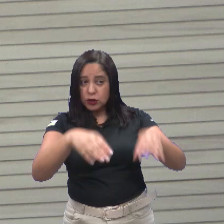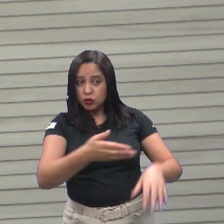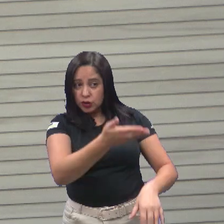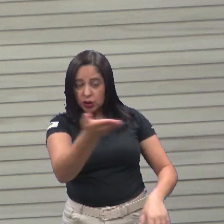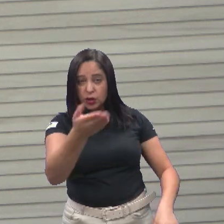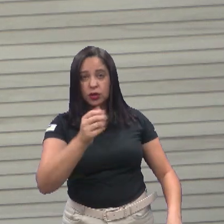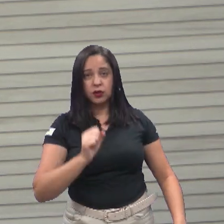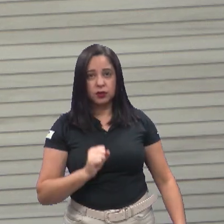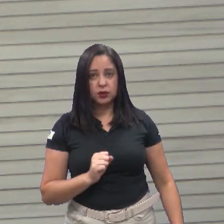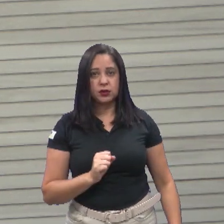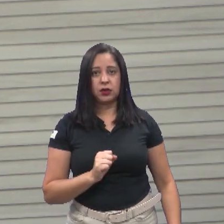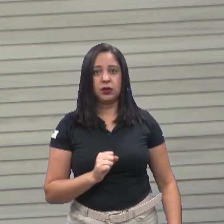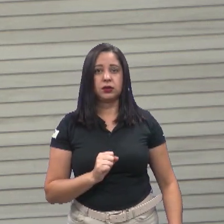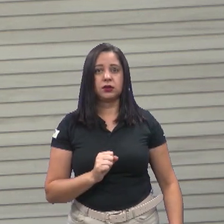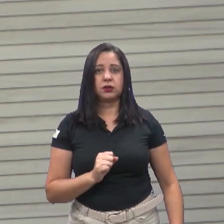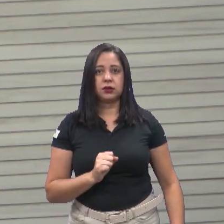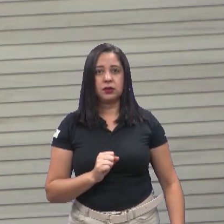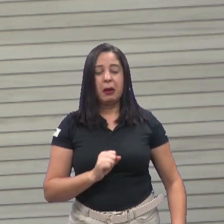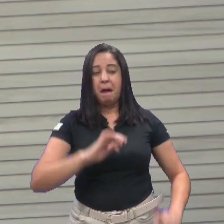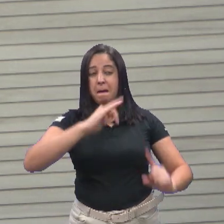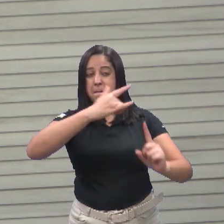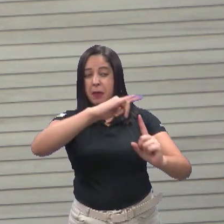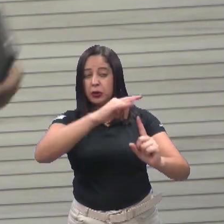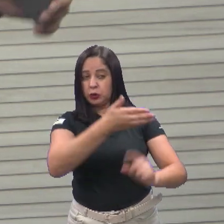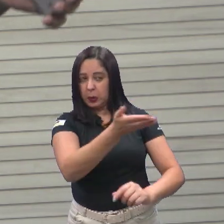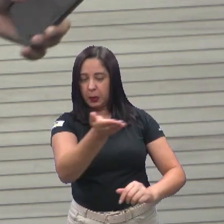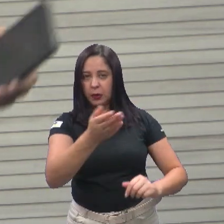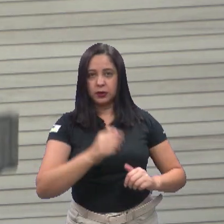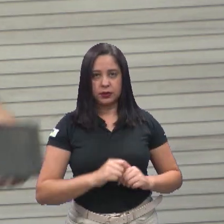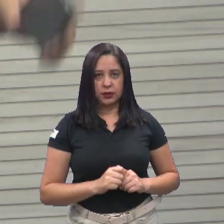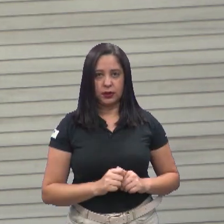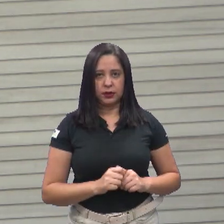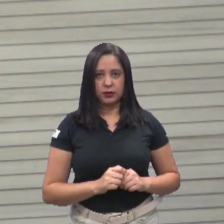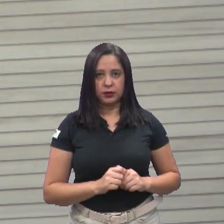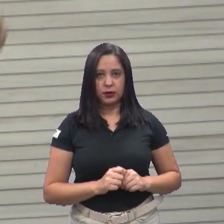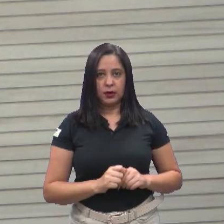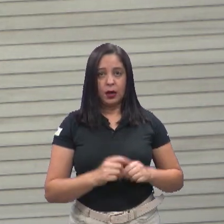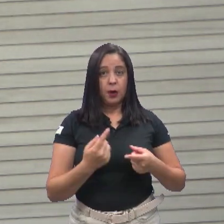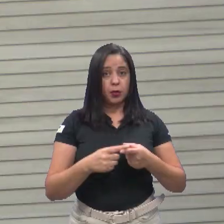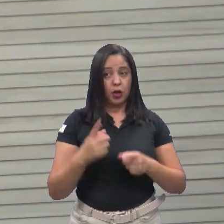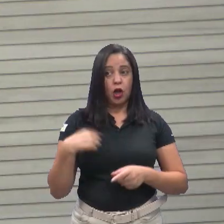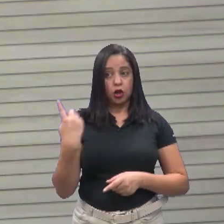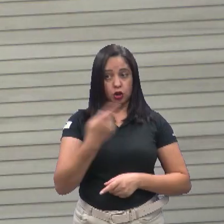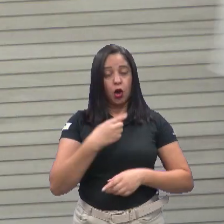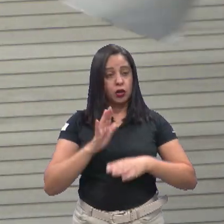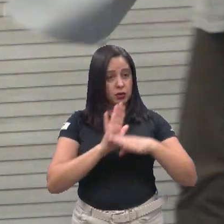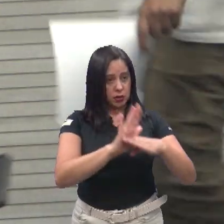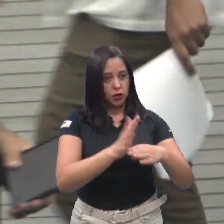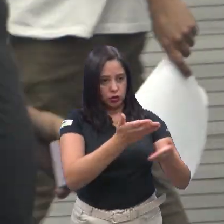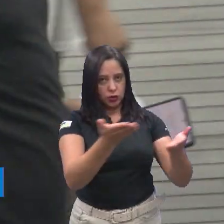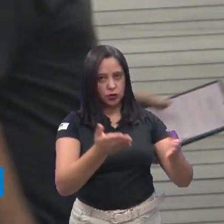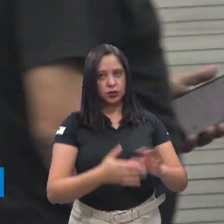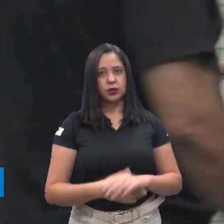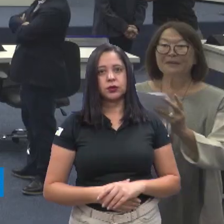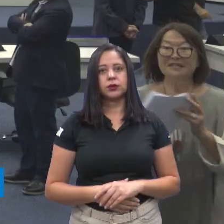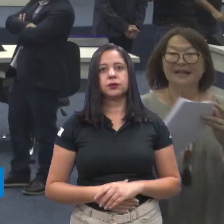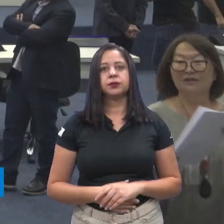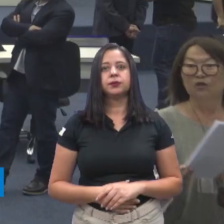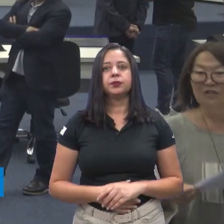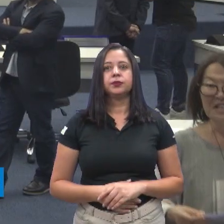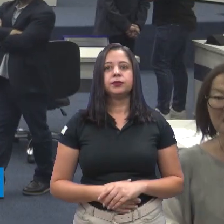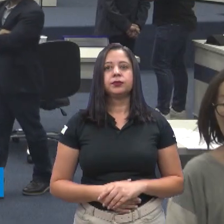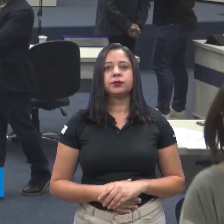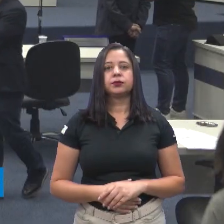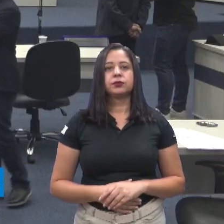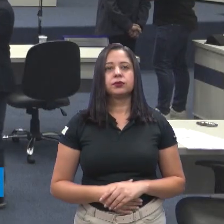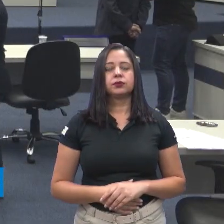vocês, usando vocês. Abre os olhos com isso, porque os vereadores vão ajudar toda essa população. Questão de